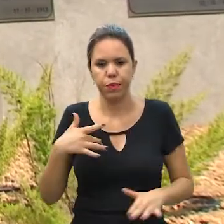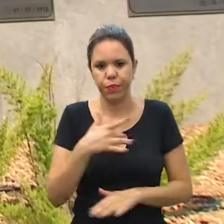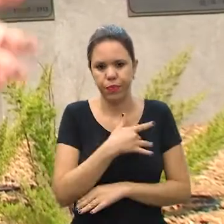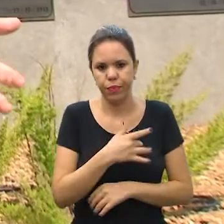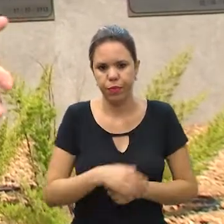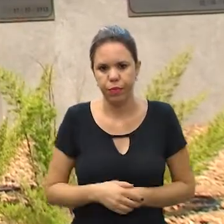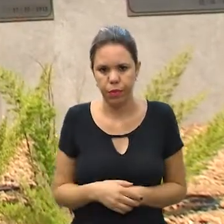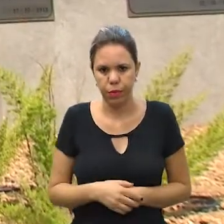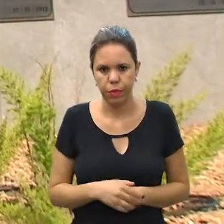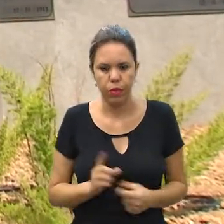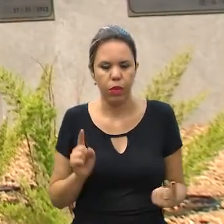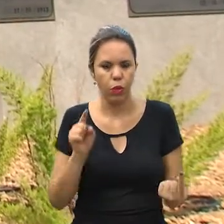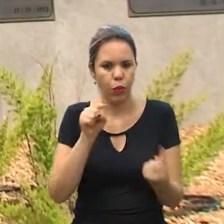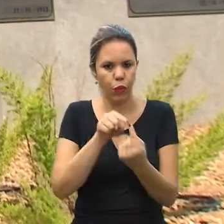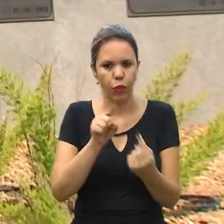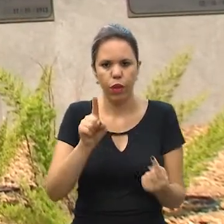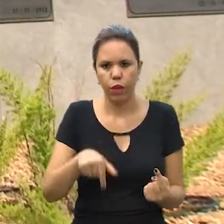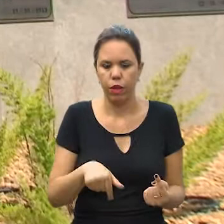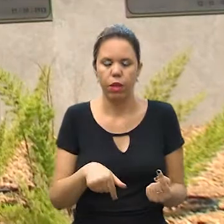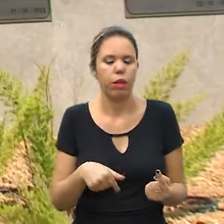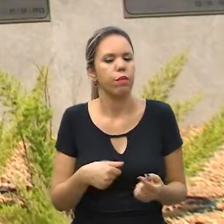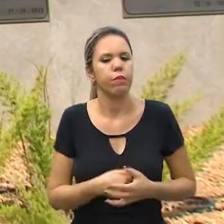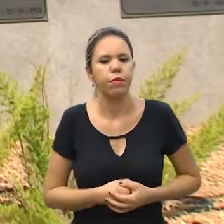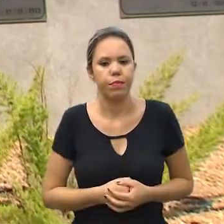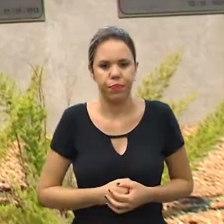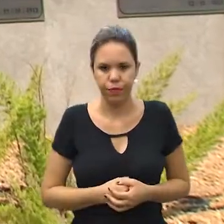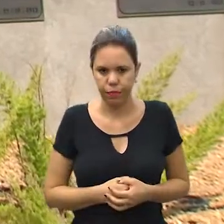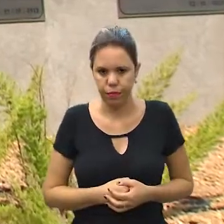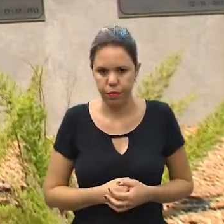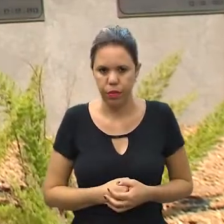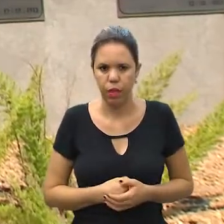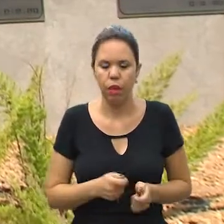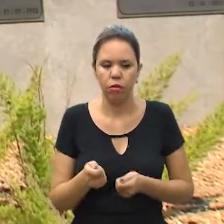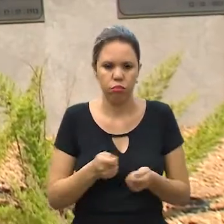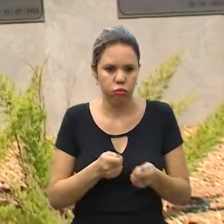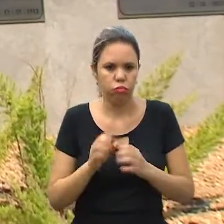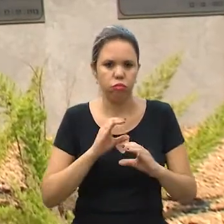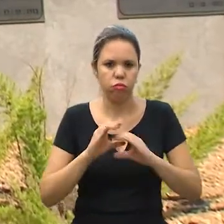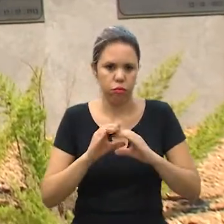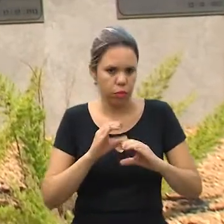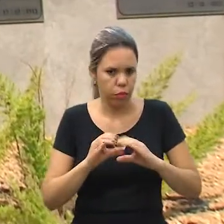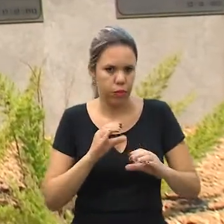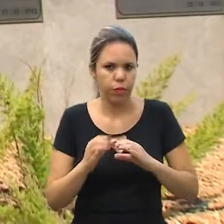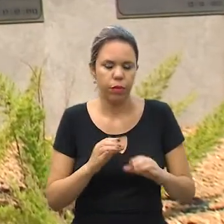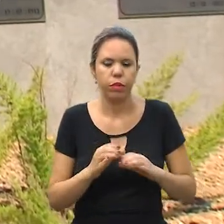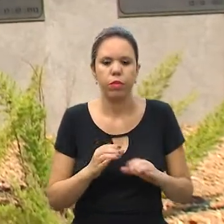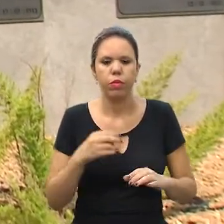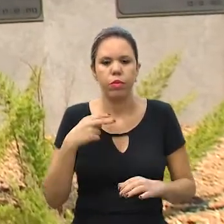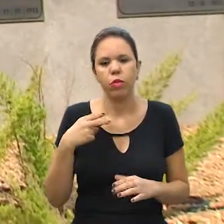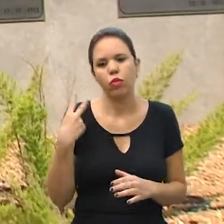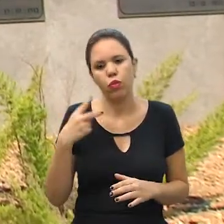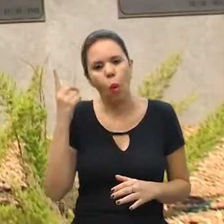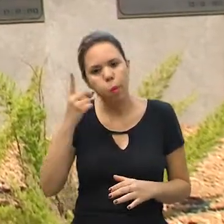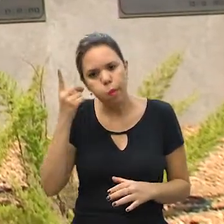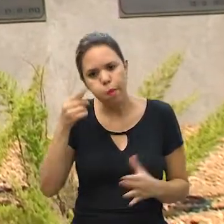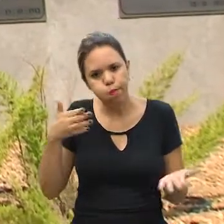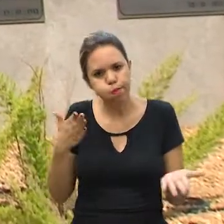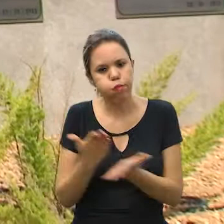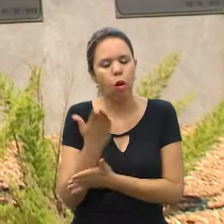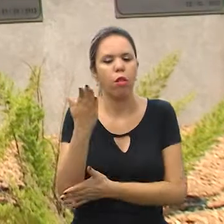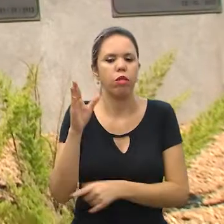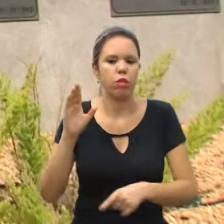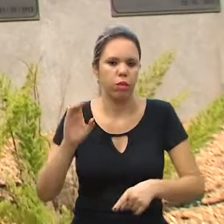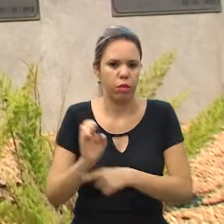Projeto Saúde, com a finalidade justamente de estreitar o relacionamento com os parlamentares que